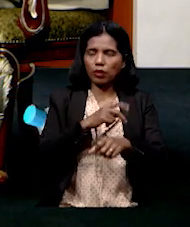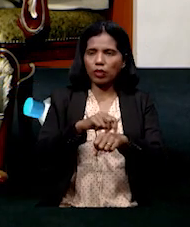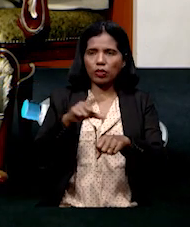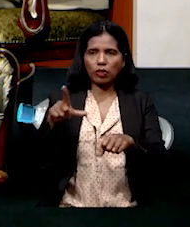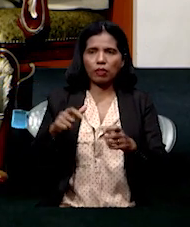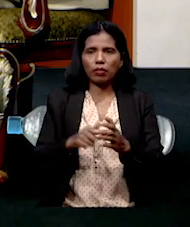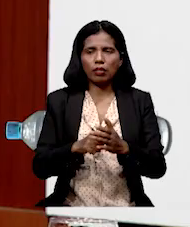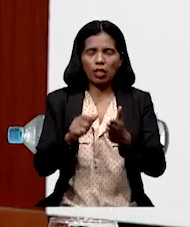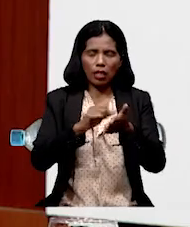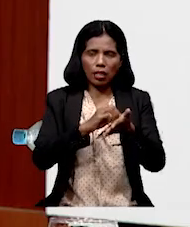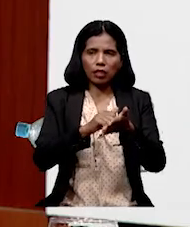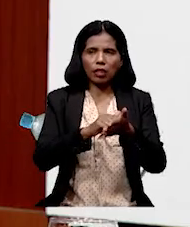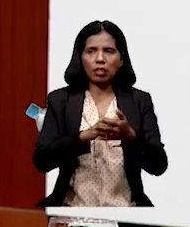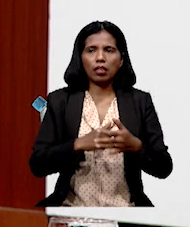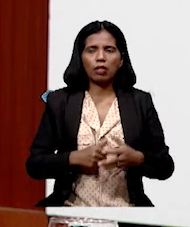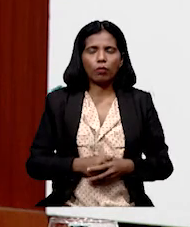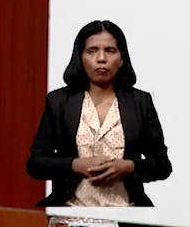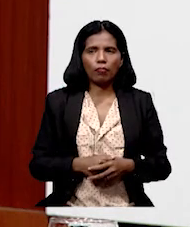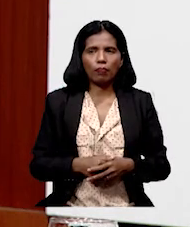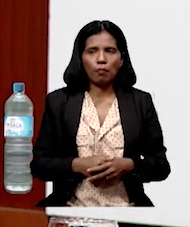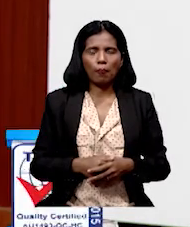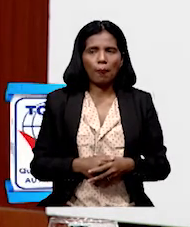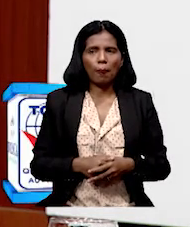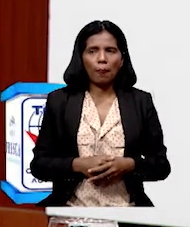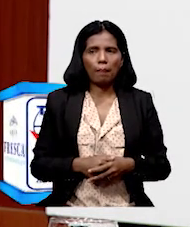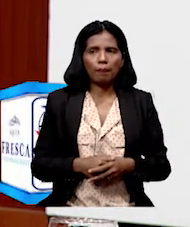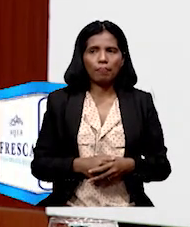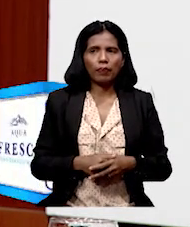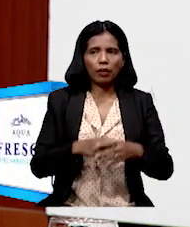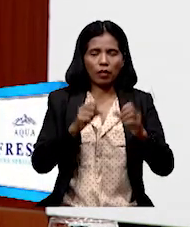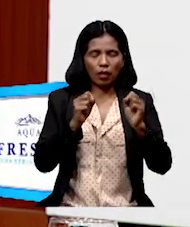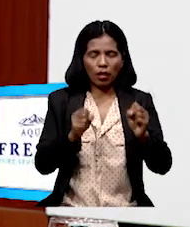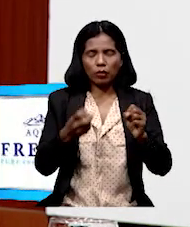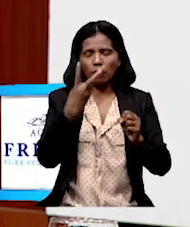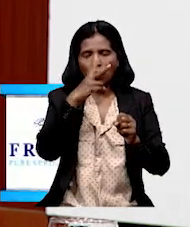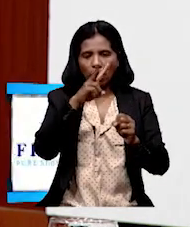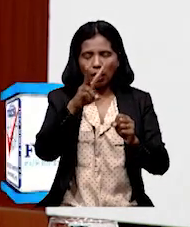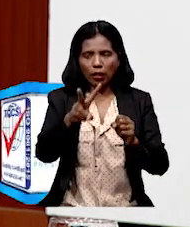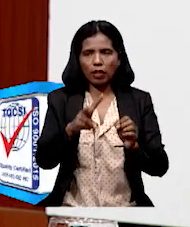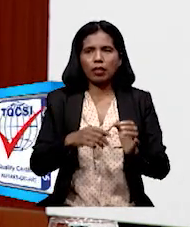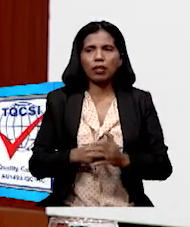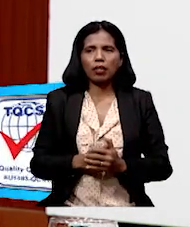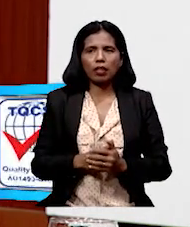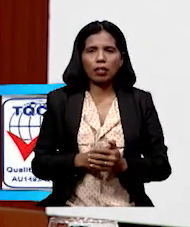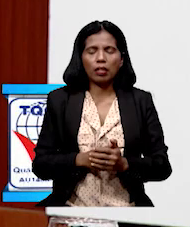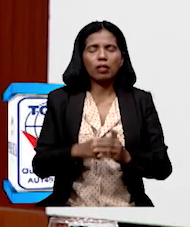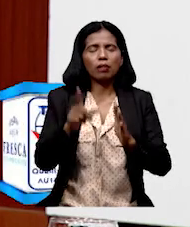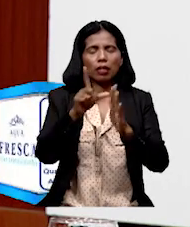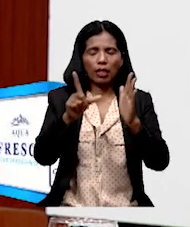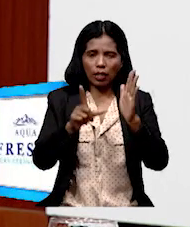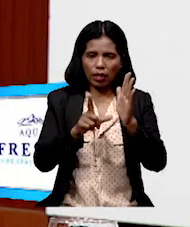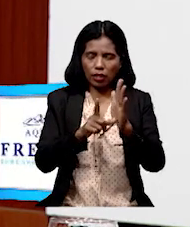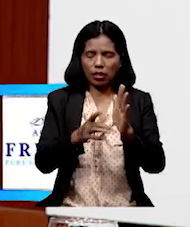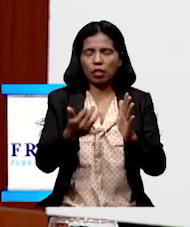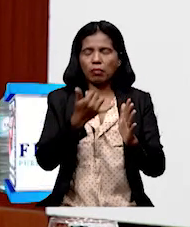não é badaglos, né, a tu dissolve esse parlamento lá. A tu corrige atos ilegais,